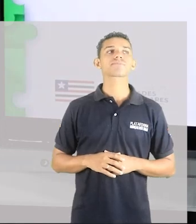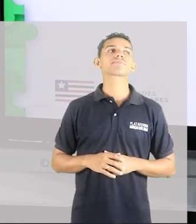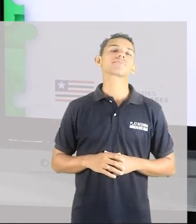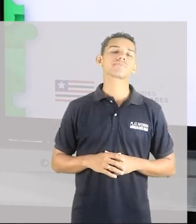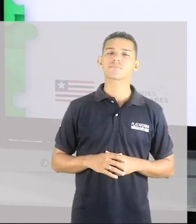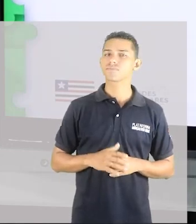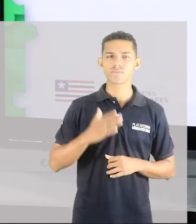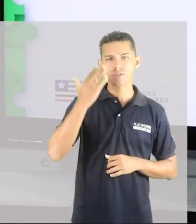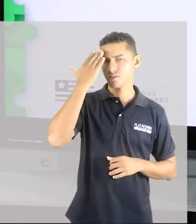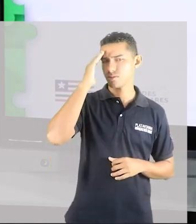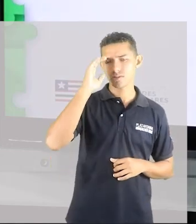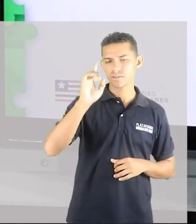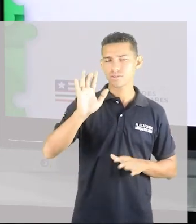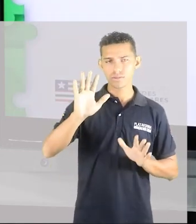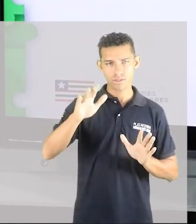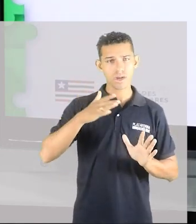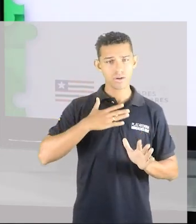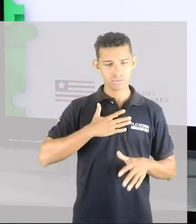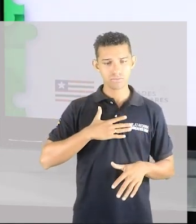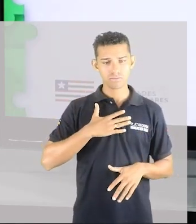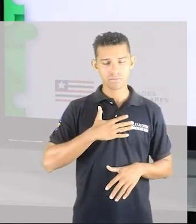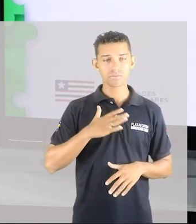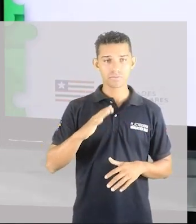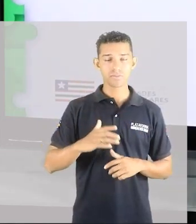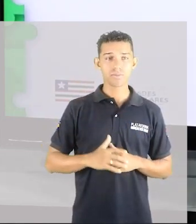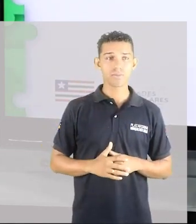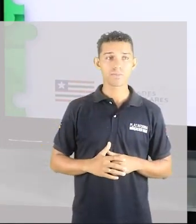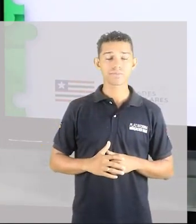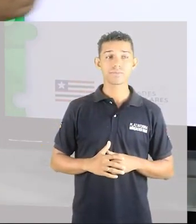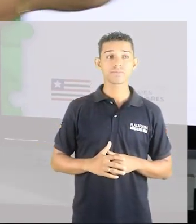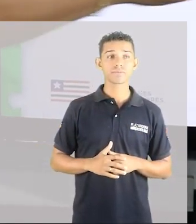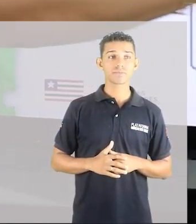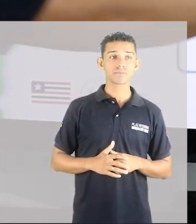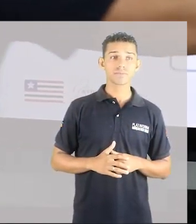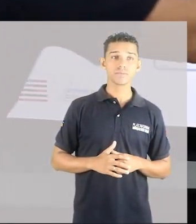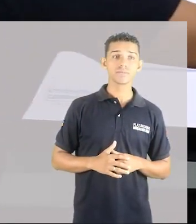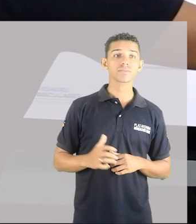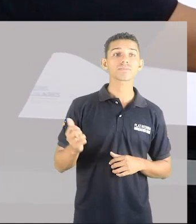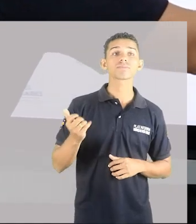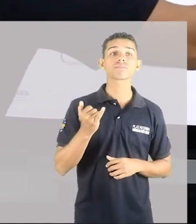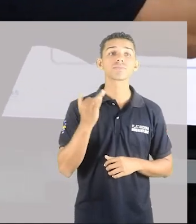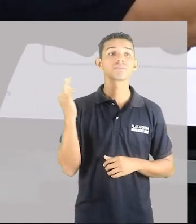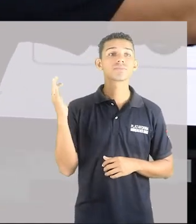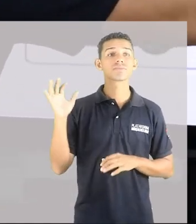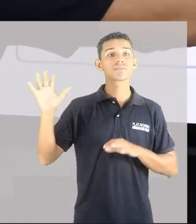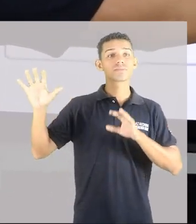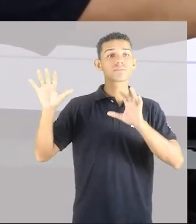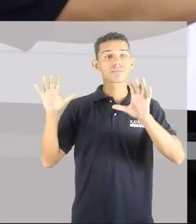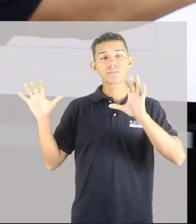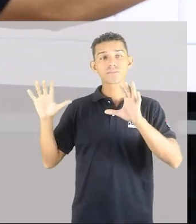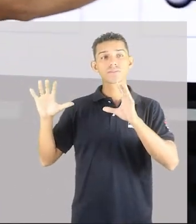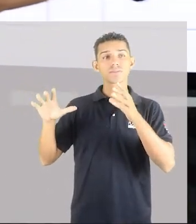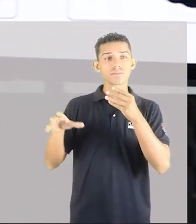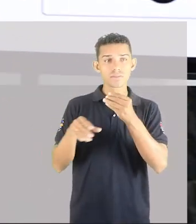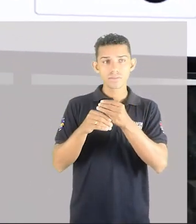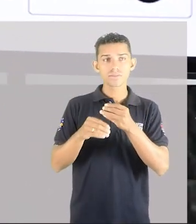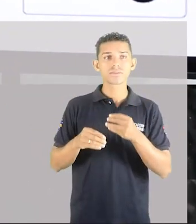Daniel, eu tô entendendo. De boa, tranquilo. Tu formou quantas substâncias compostas? Lembrando que aqui eu